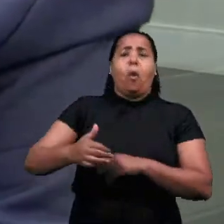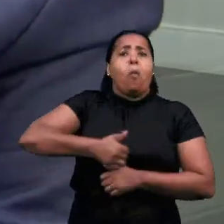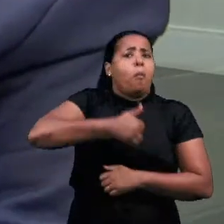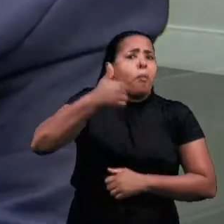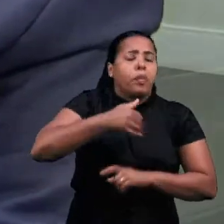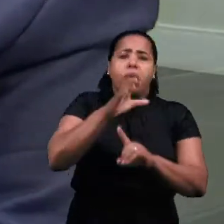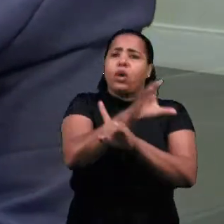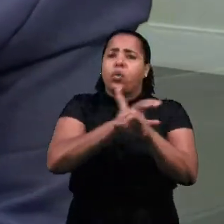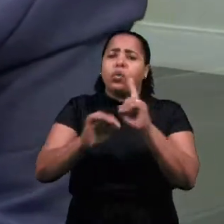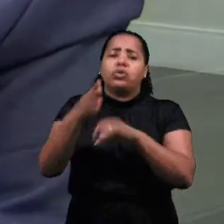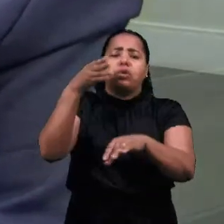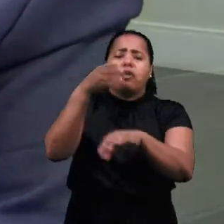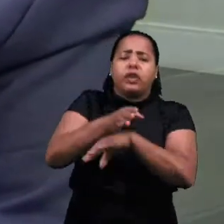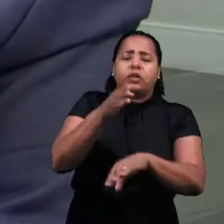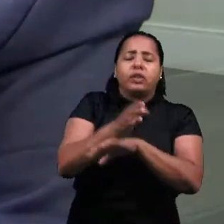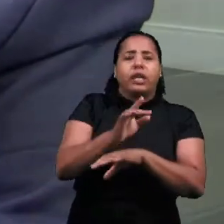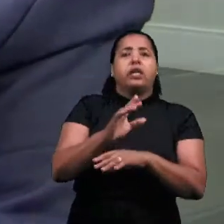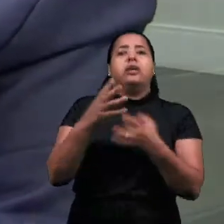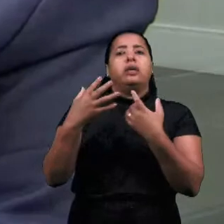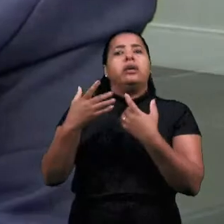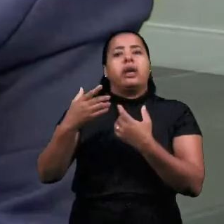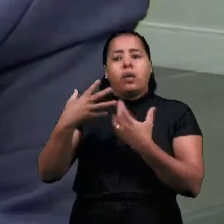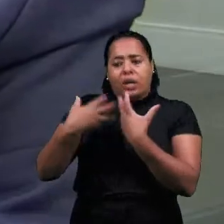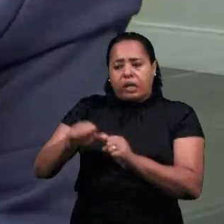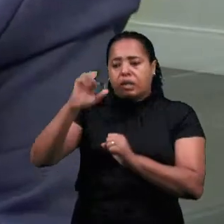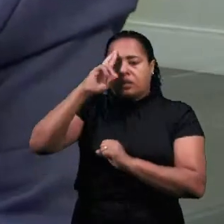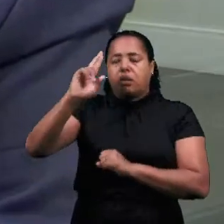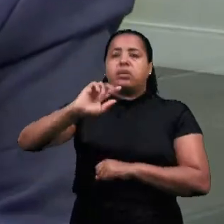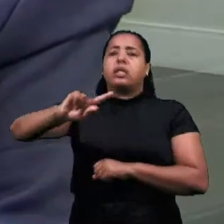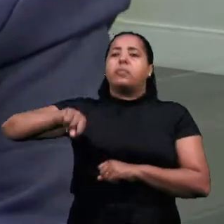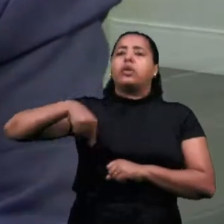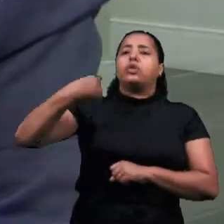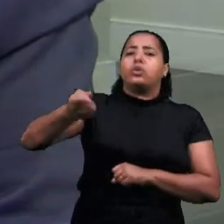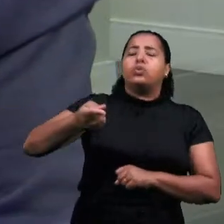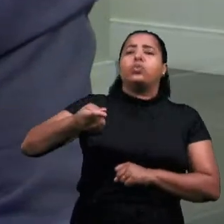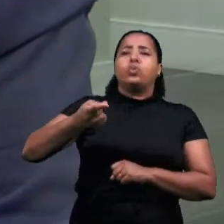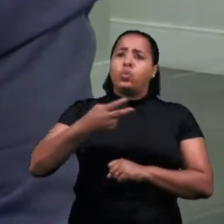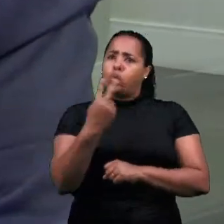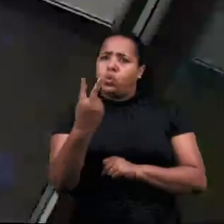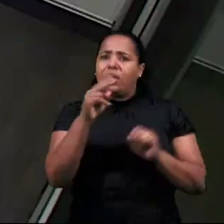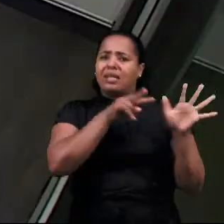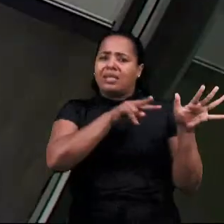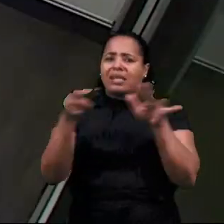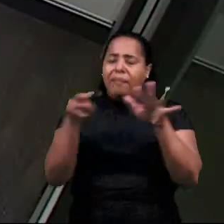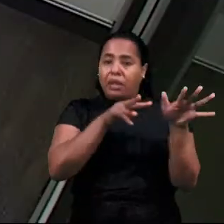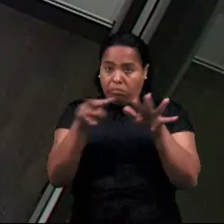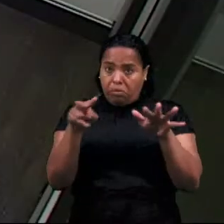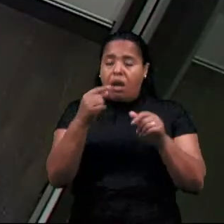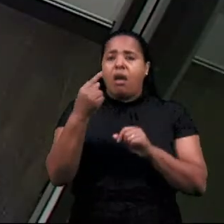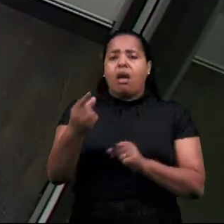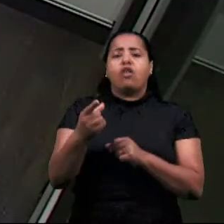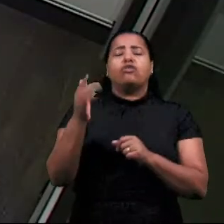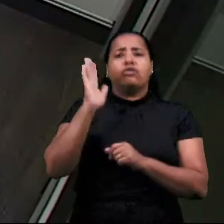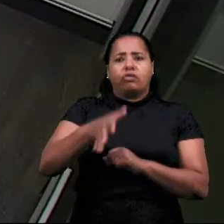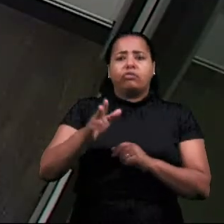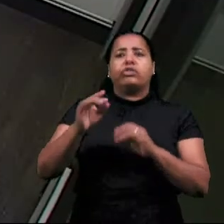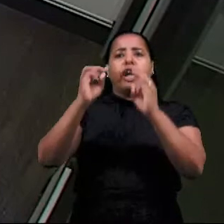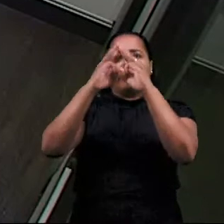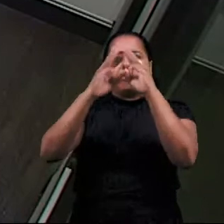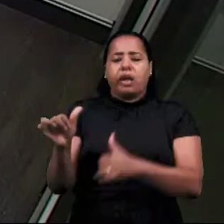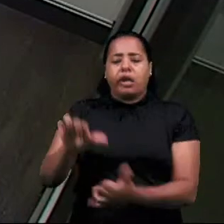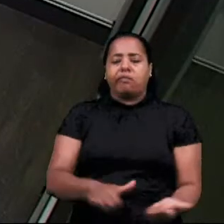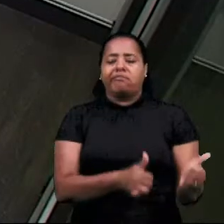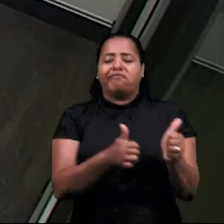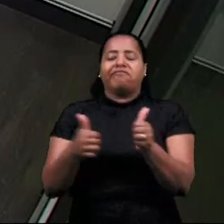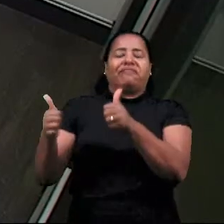Senhor. Duas semanas depois eu já estava no Manaim descendo as águas. Maravilha. E assim eu me converti. Louvado